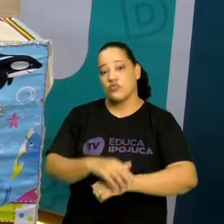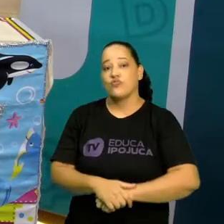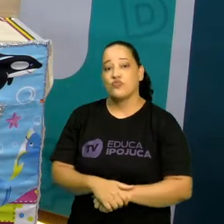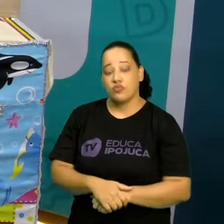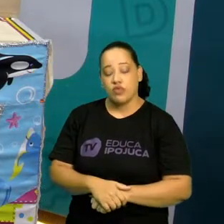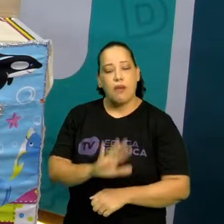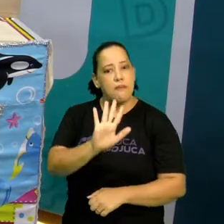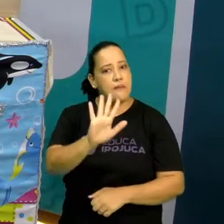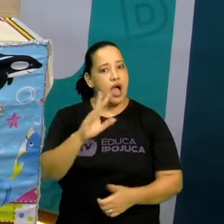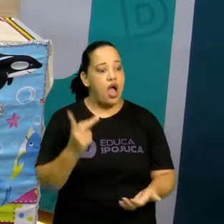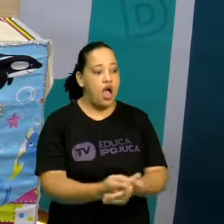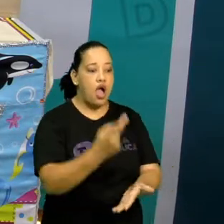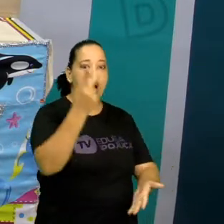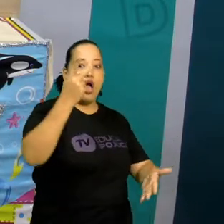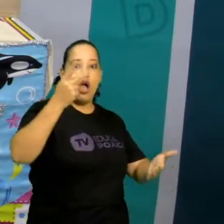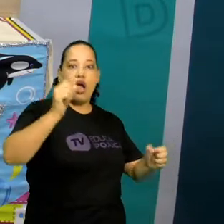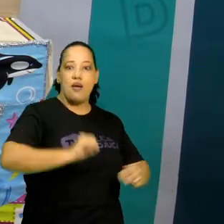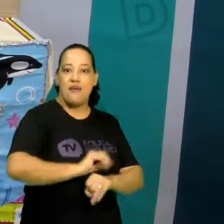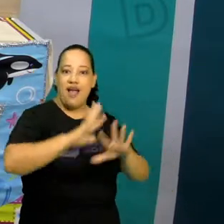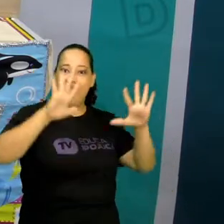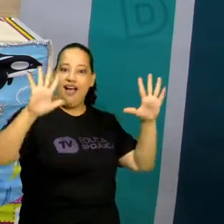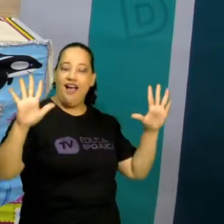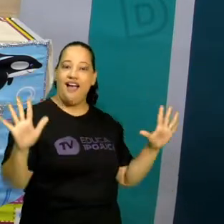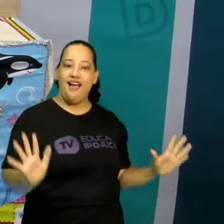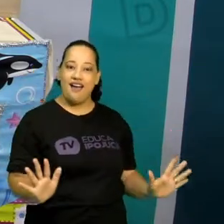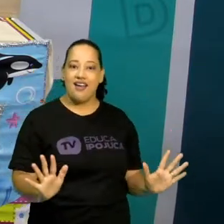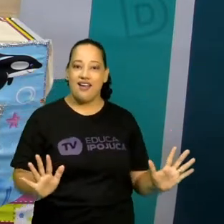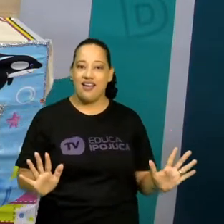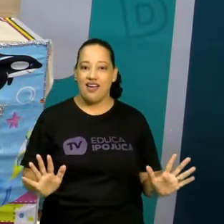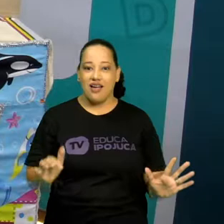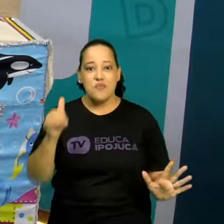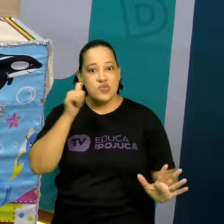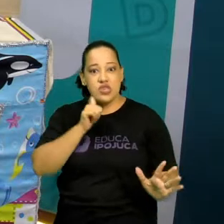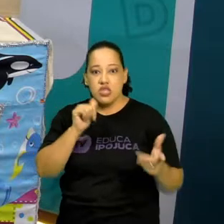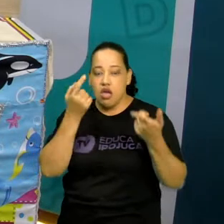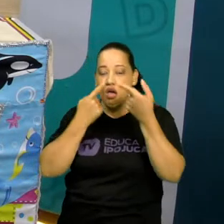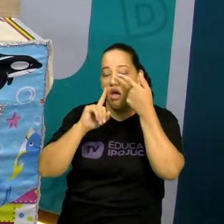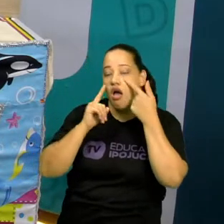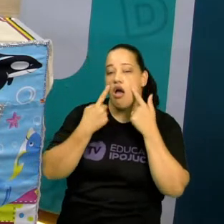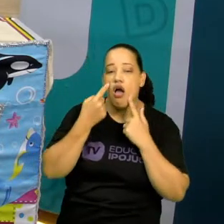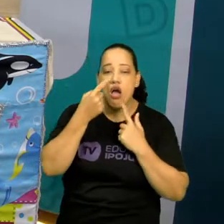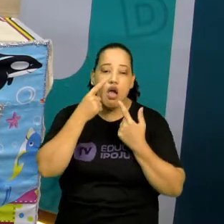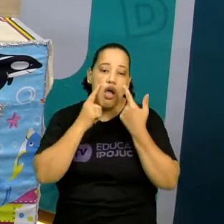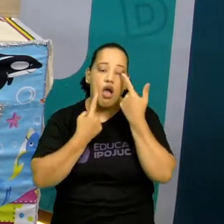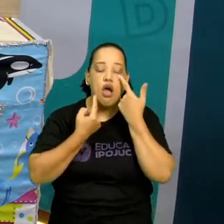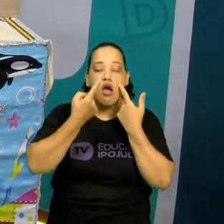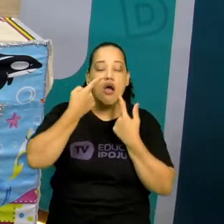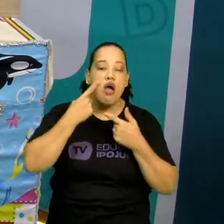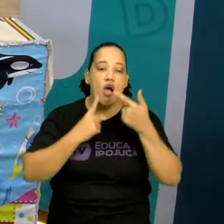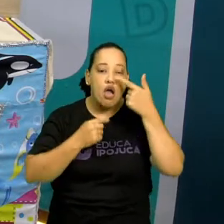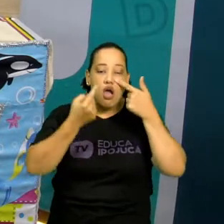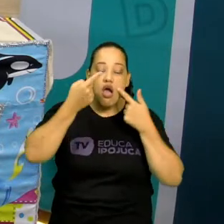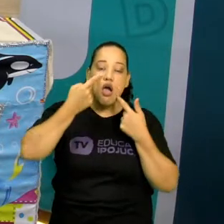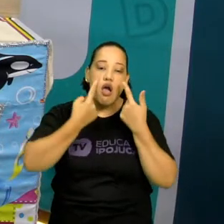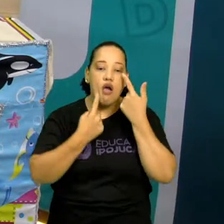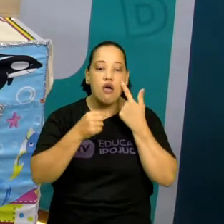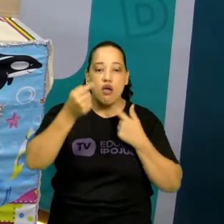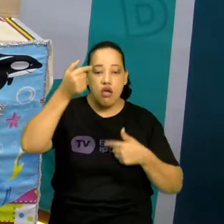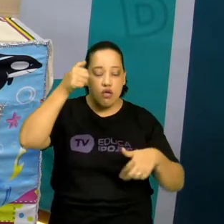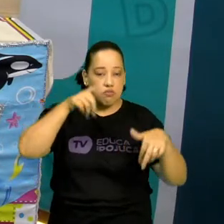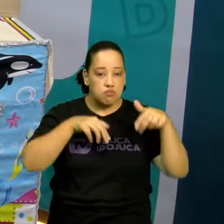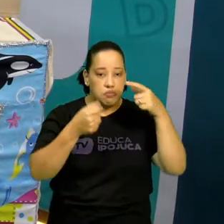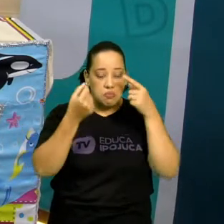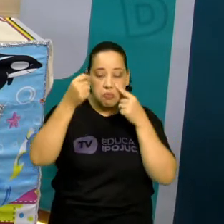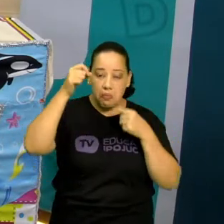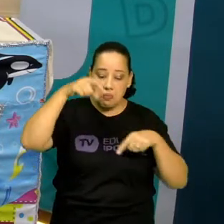aconteceu um milagre certo as lágrimas da Rapunzel leiturinha que caiu dos seus